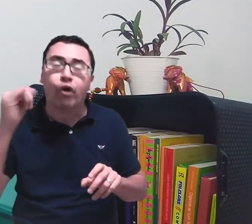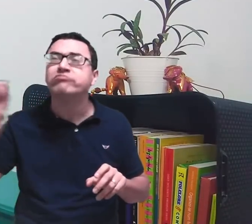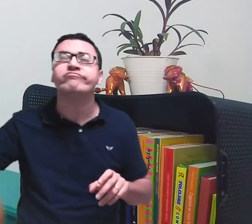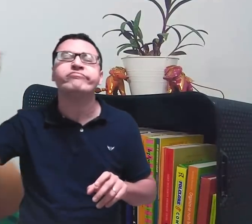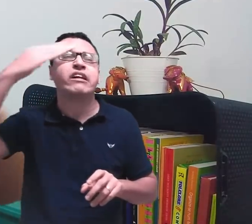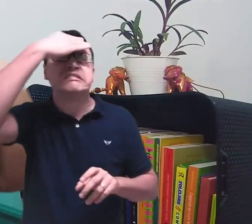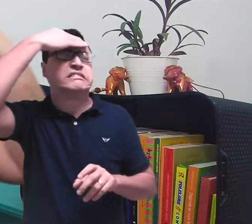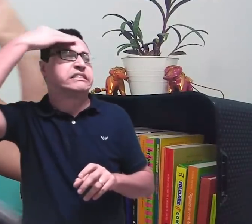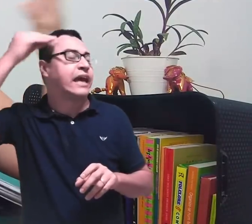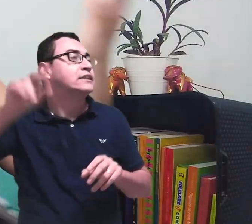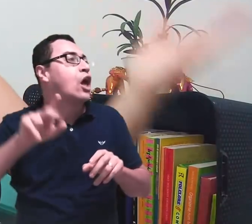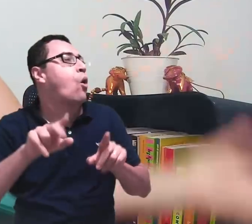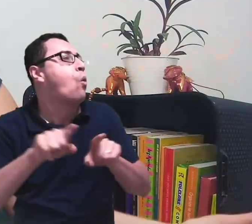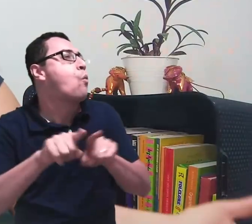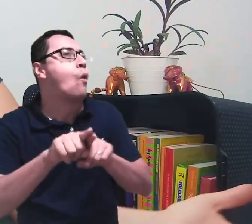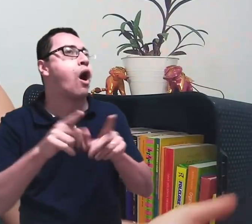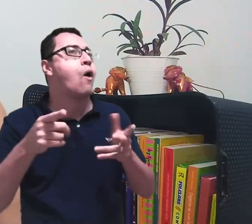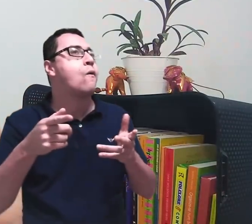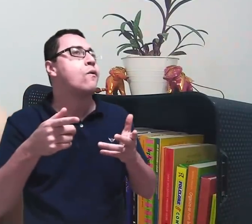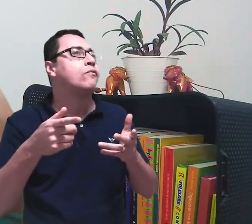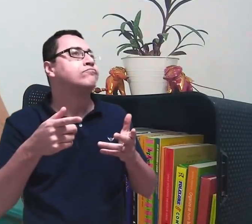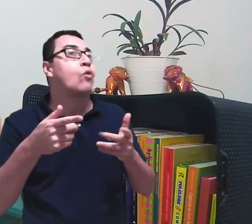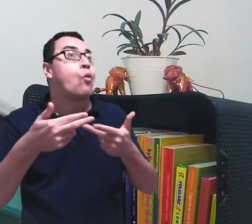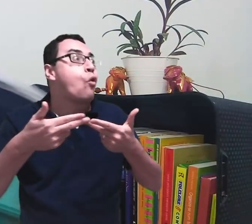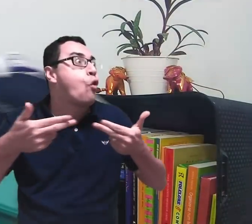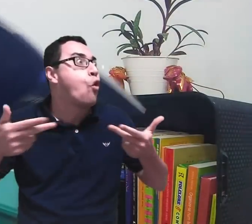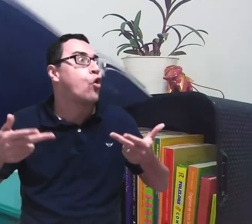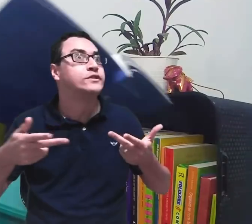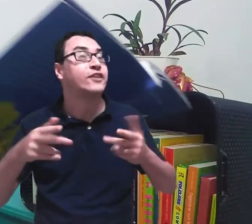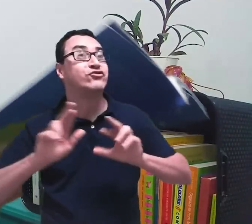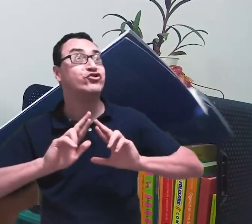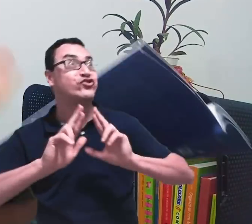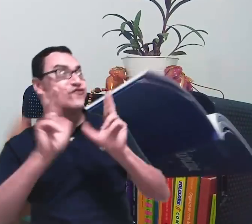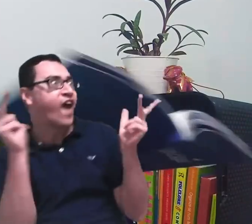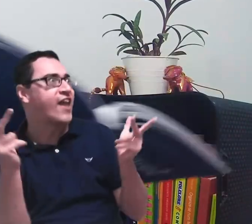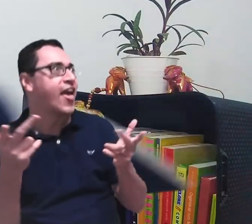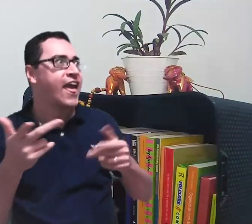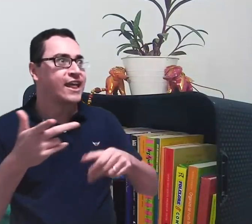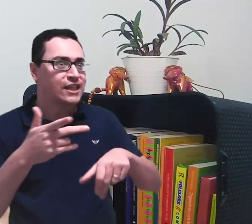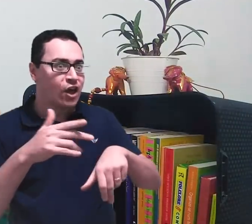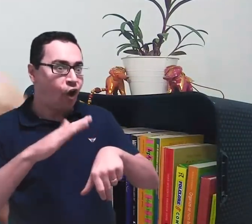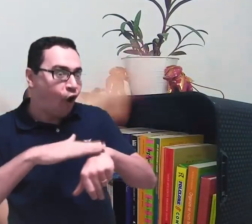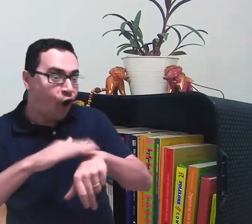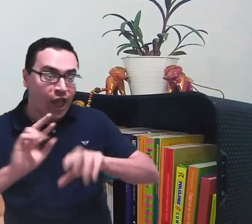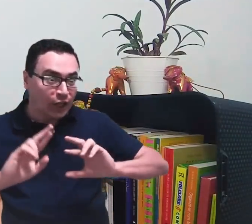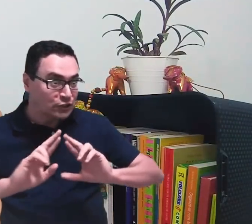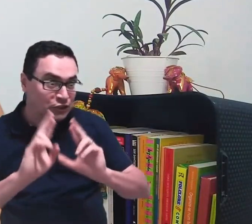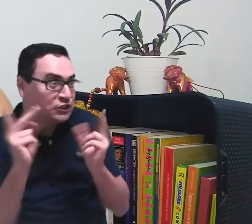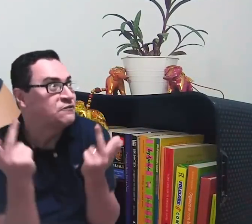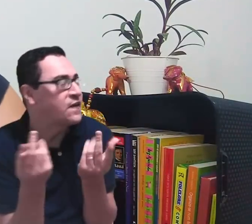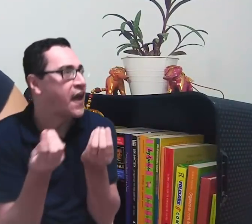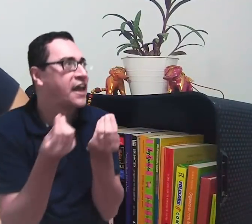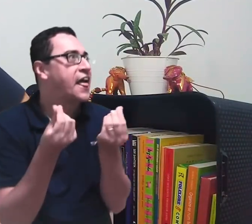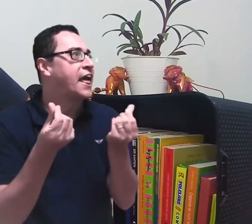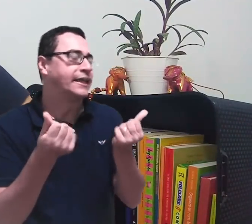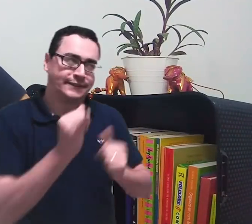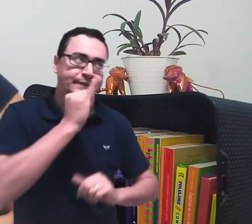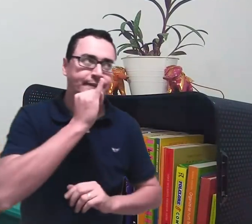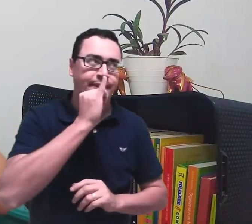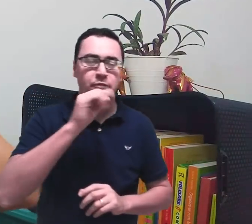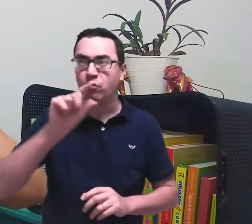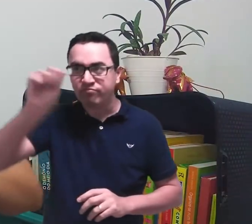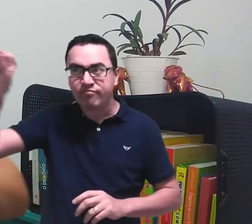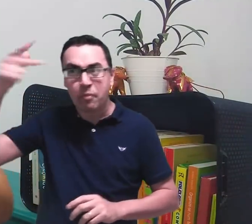um dia seja diferente do outro, uma hora diferente das outras. Meus caçadores, por